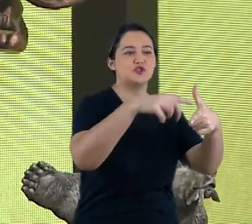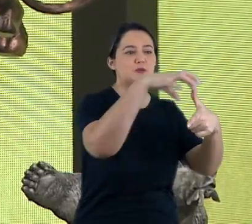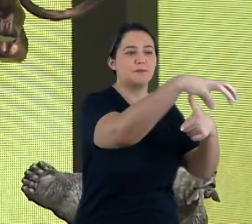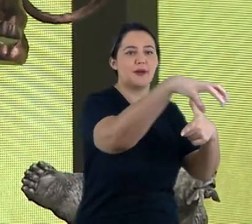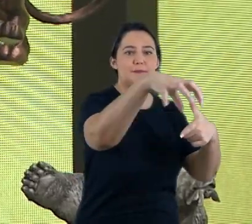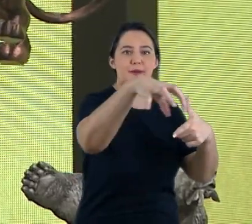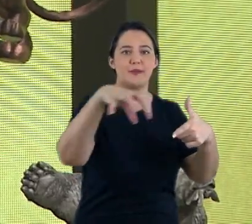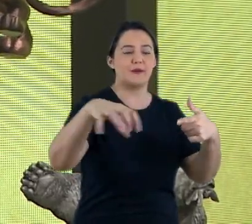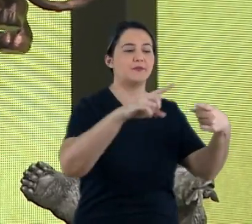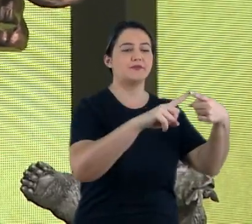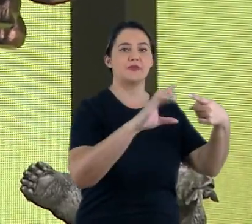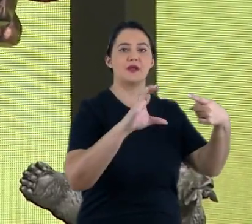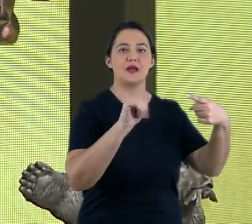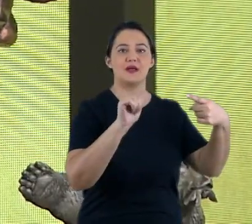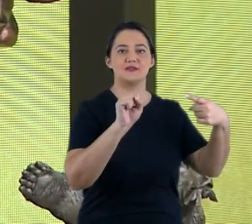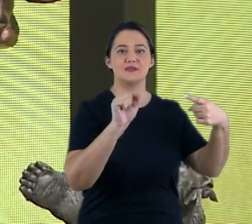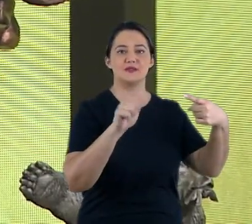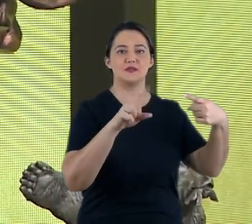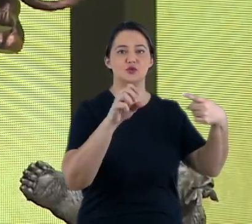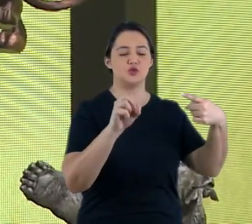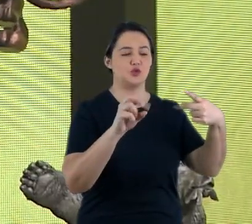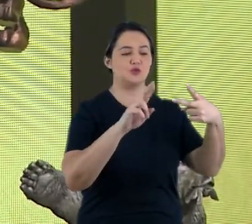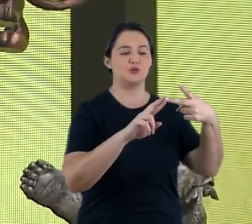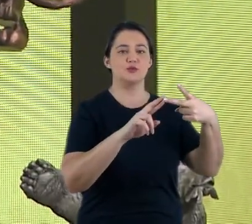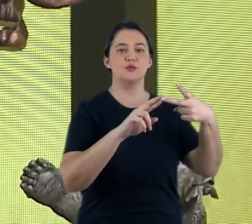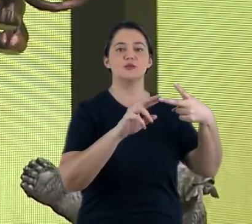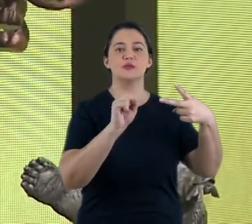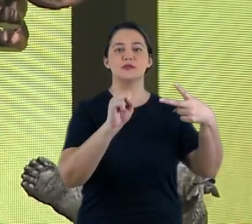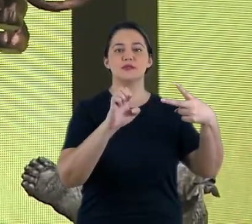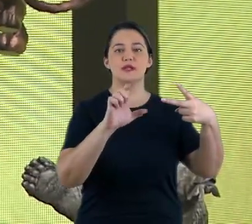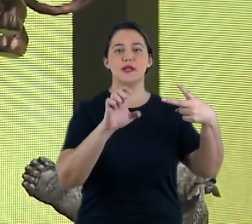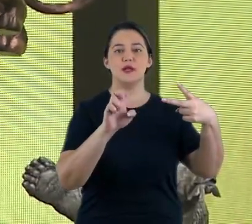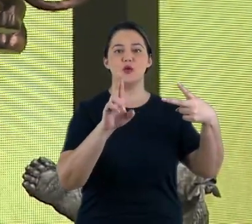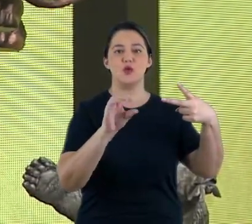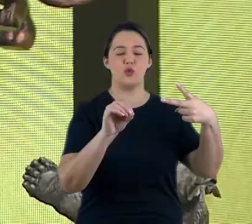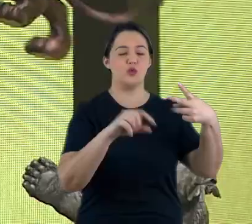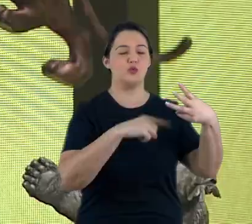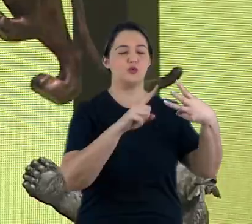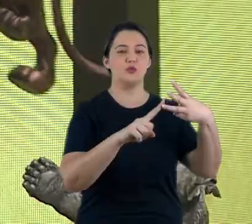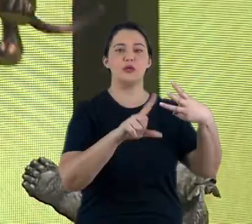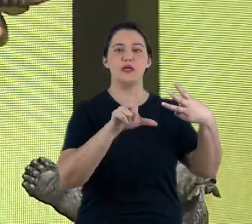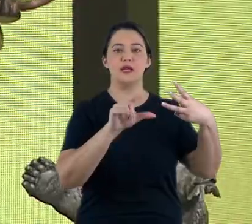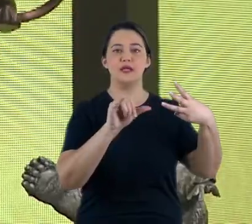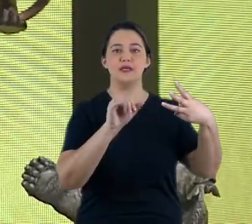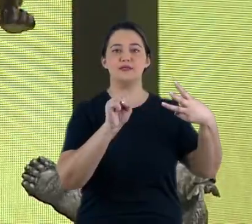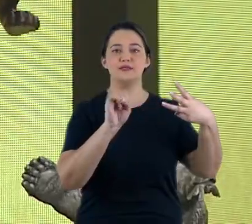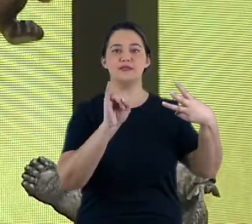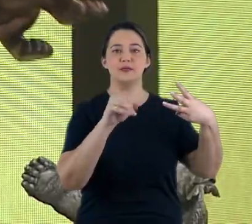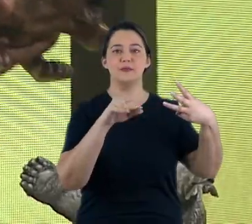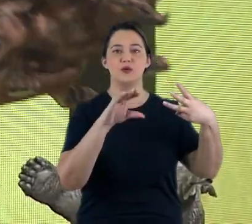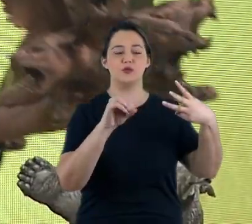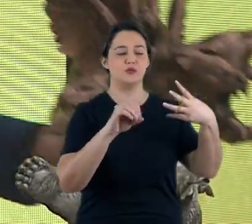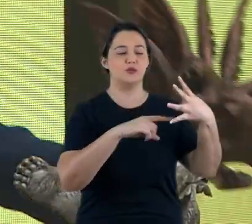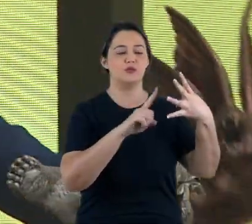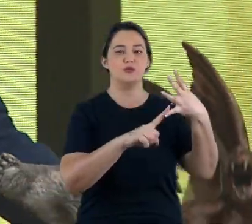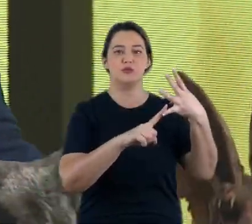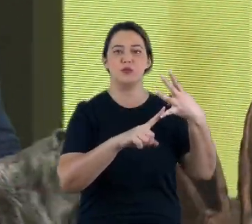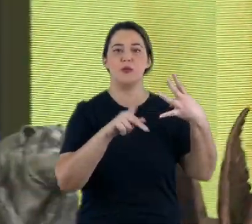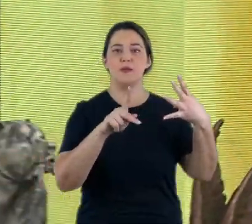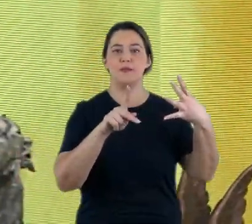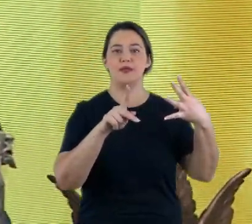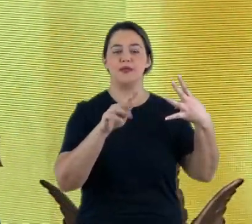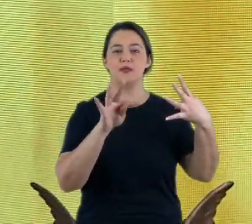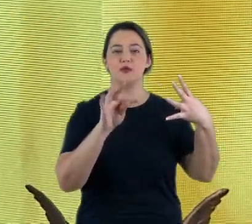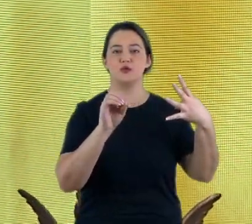seriam Cassandro, Seleuco, Lisímaco e Ptolomeu. É muito curioso o detalhe que a